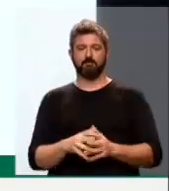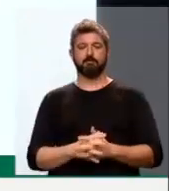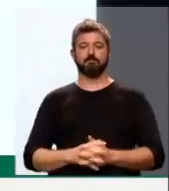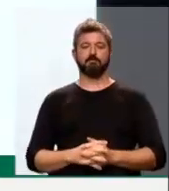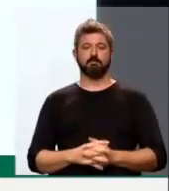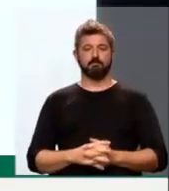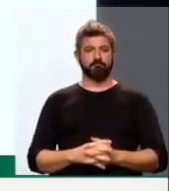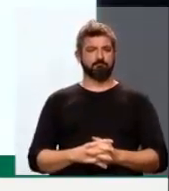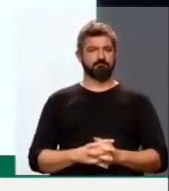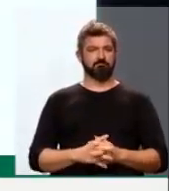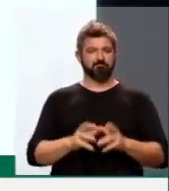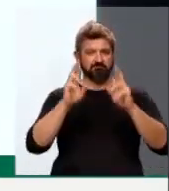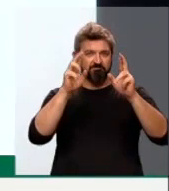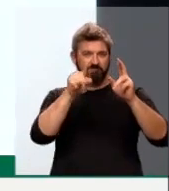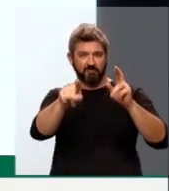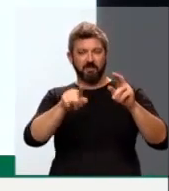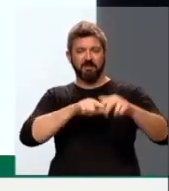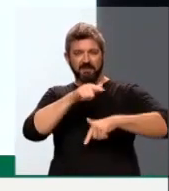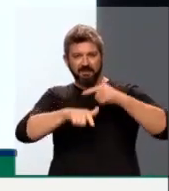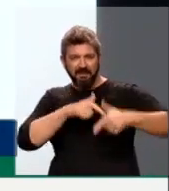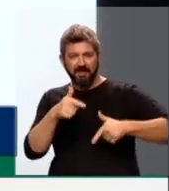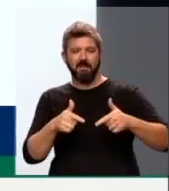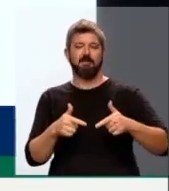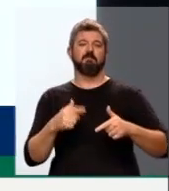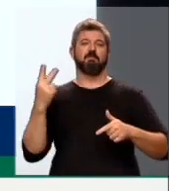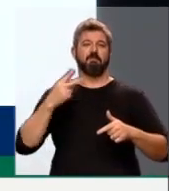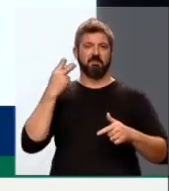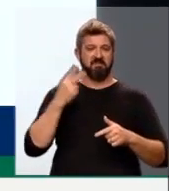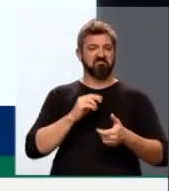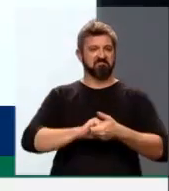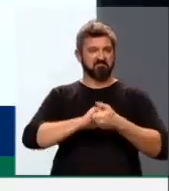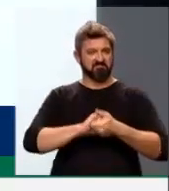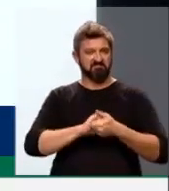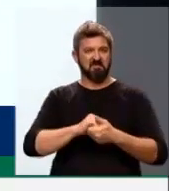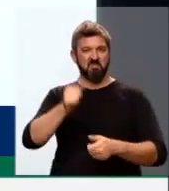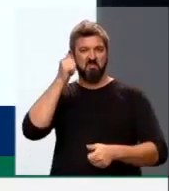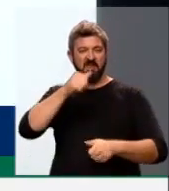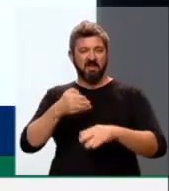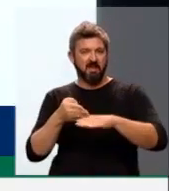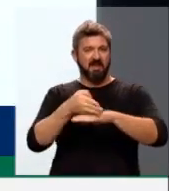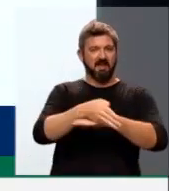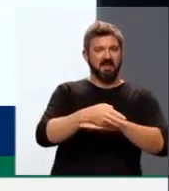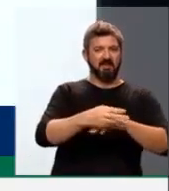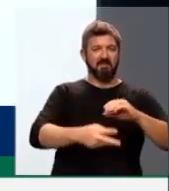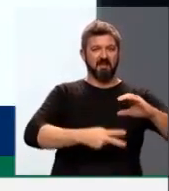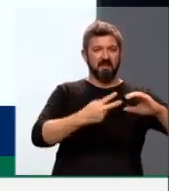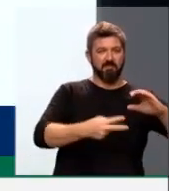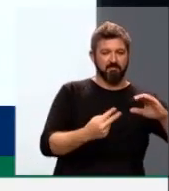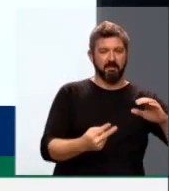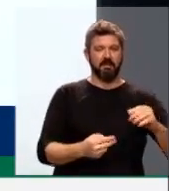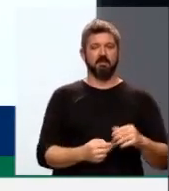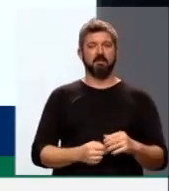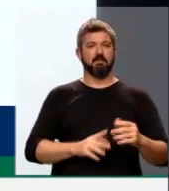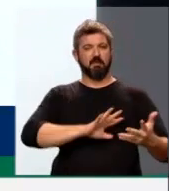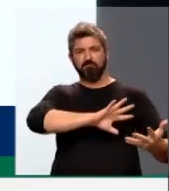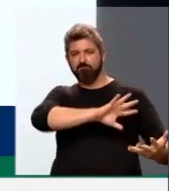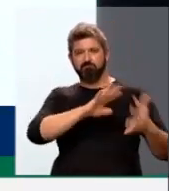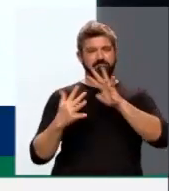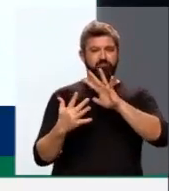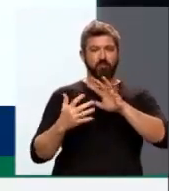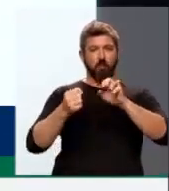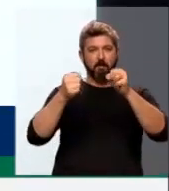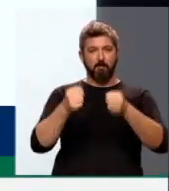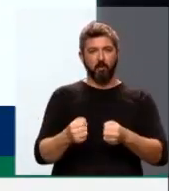Força no seu futuro mandato. Fundamental mulheres como você ocupando os espaços de poder para a gente subverter o poder, coletivizar